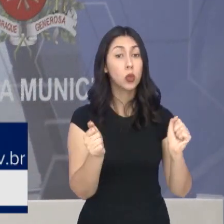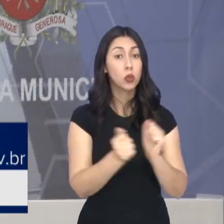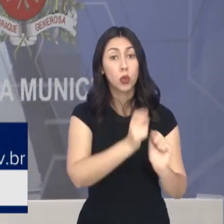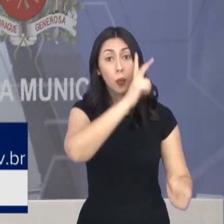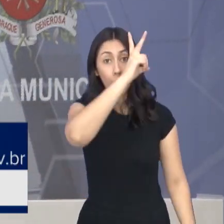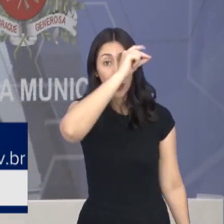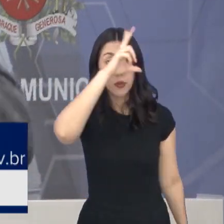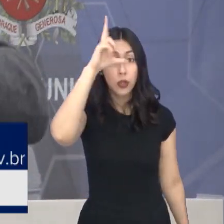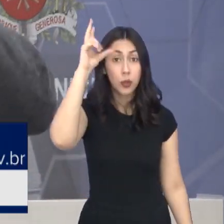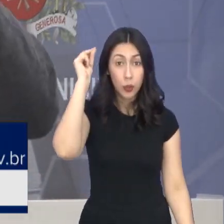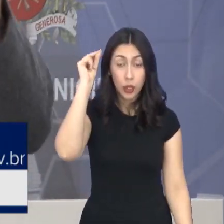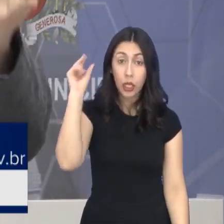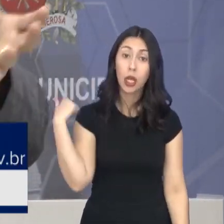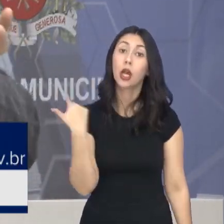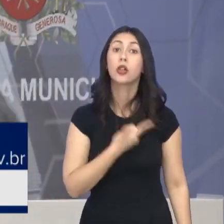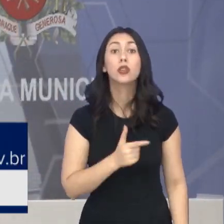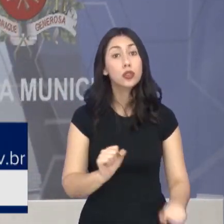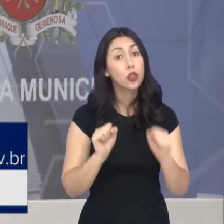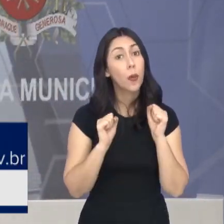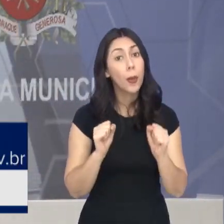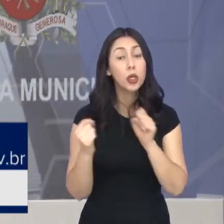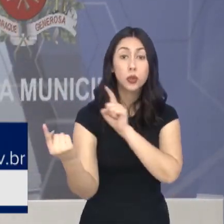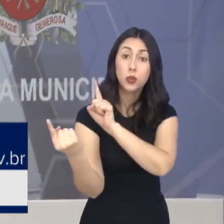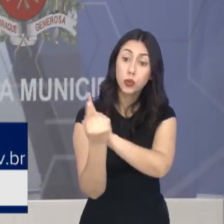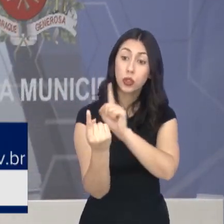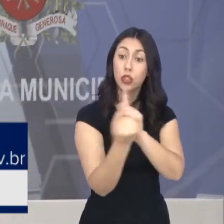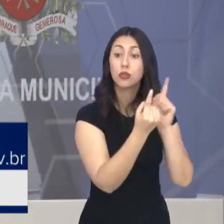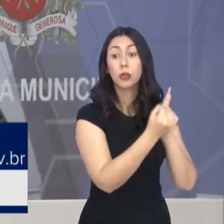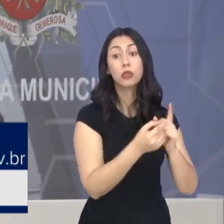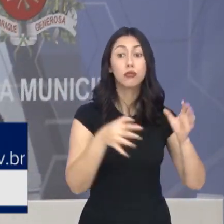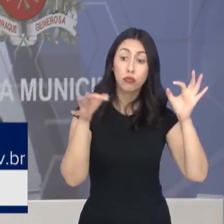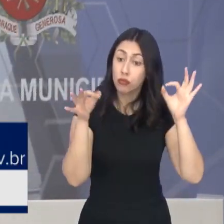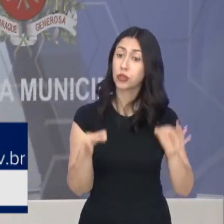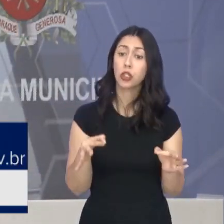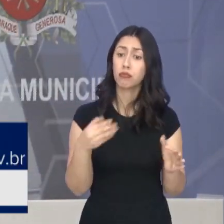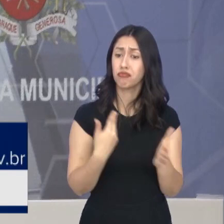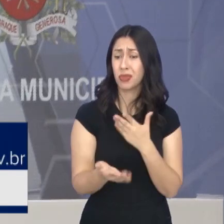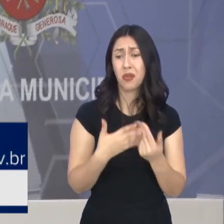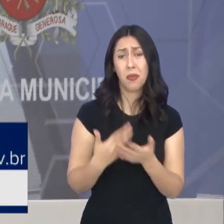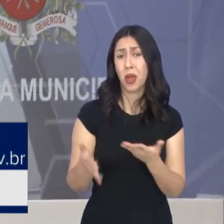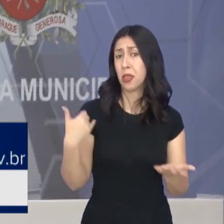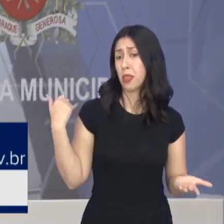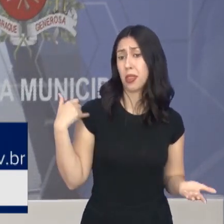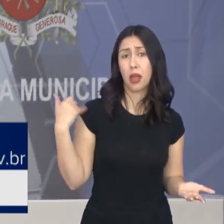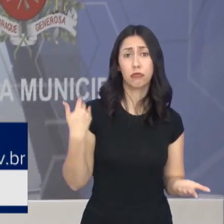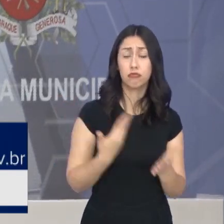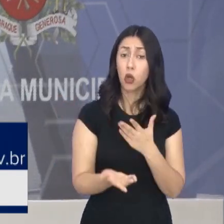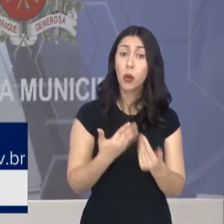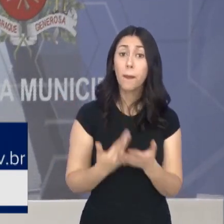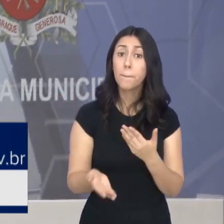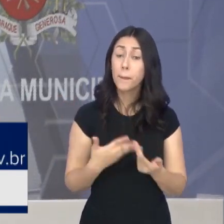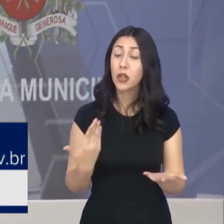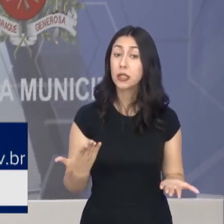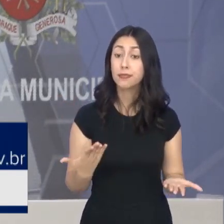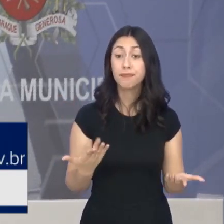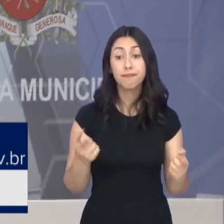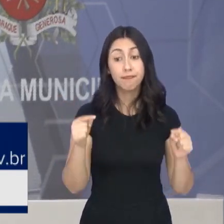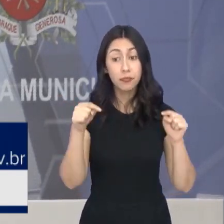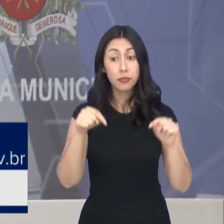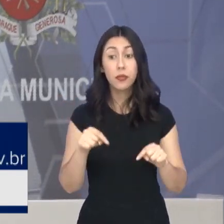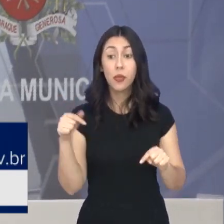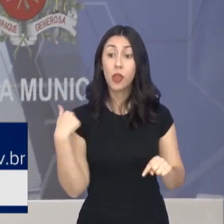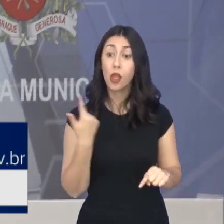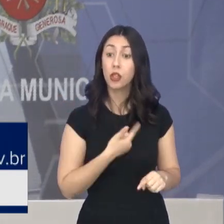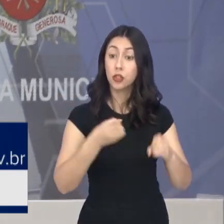Prefeitura, para que a gente possa ter um atendimento adequado, independente da idade das crianças, né? E aqui a